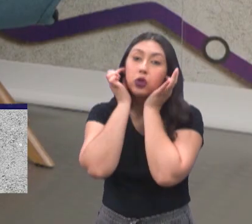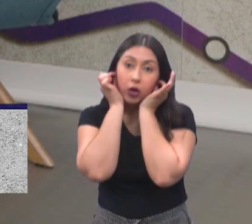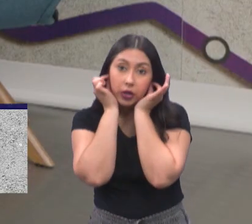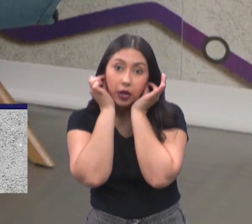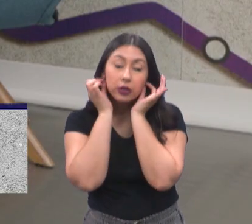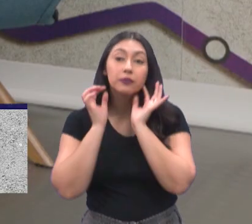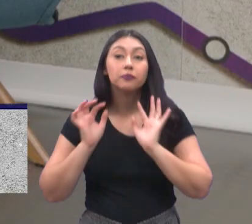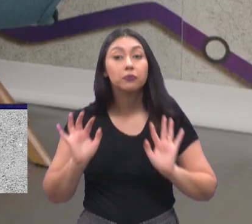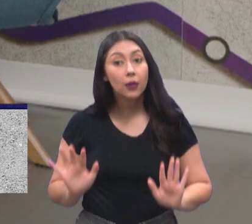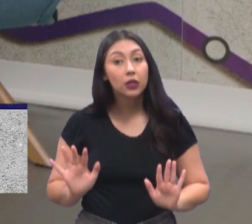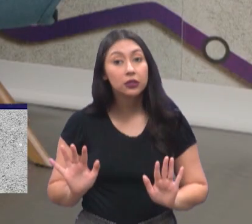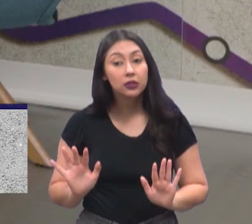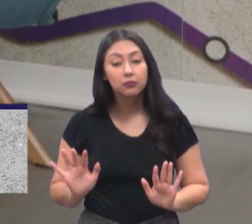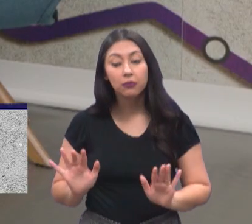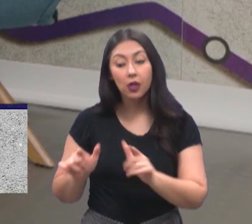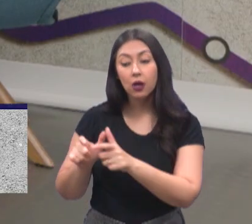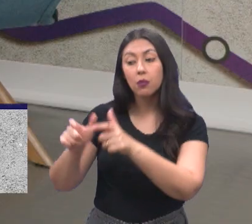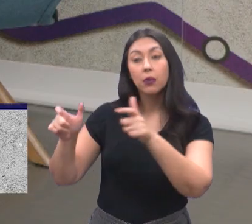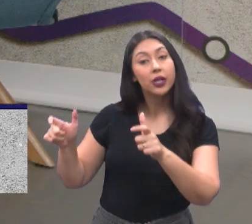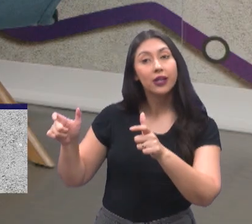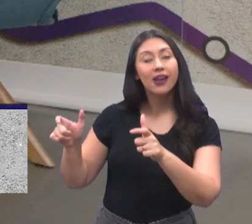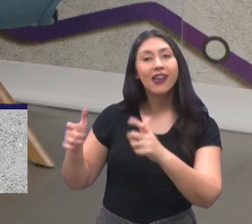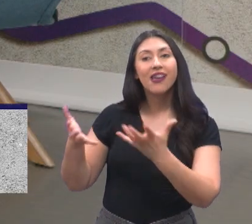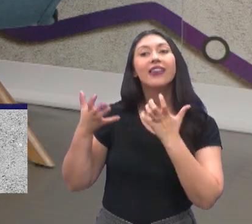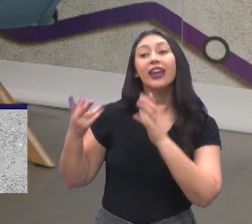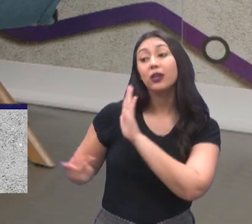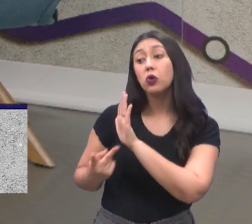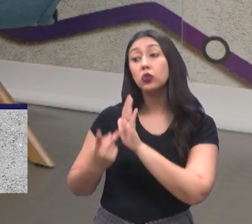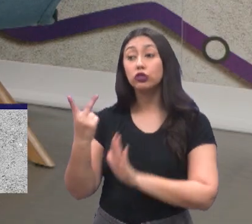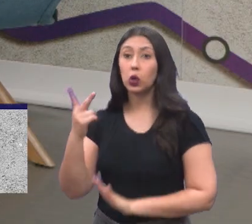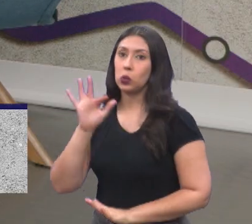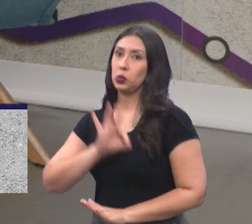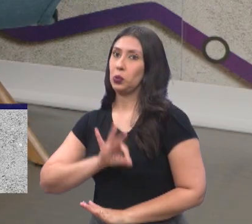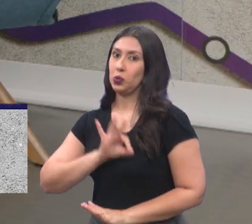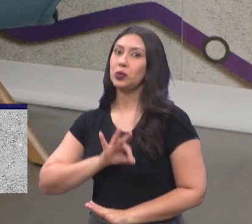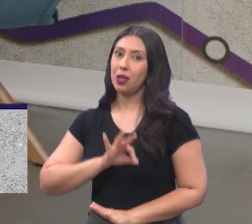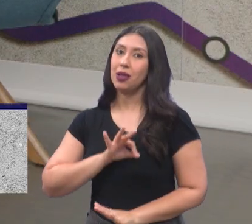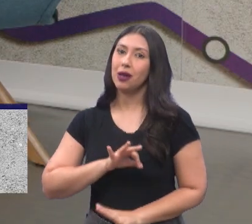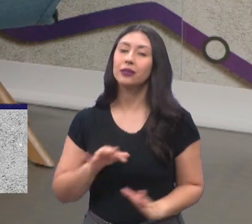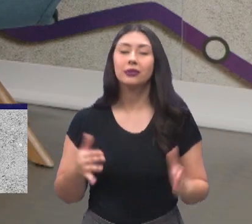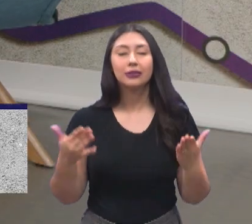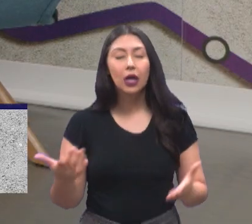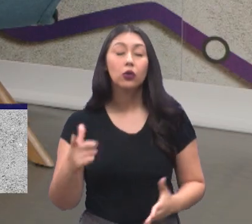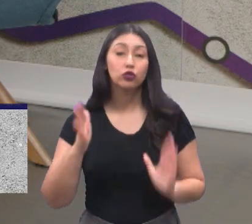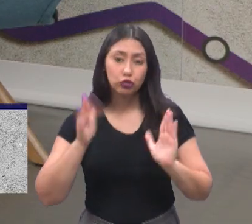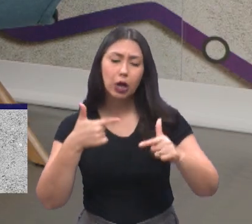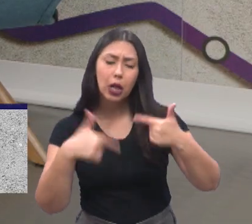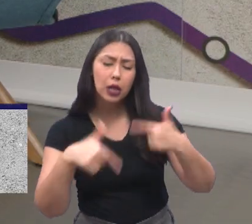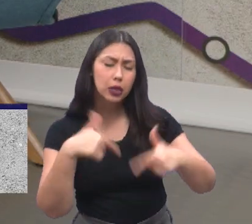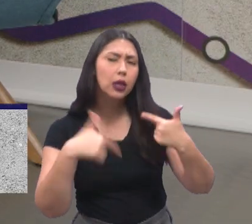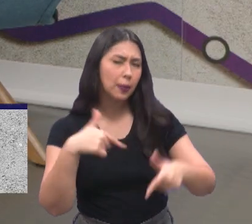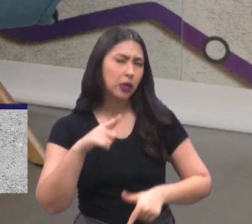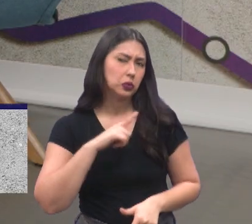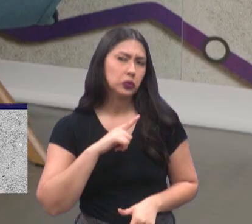né? Mas a maioria são pessoas que querem buscar a segunda renda, né? Então ela tem um trabalho já de tanto